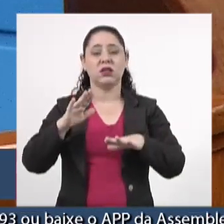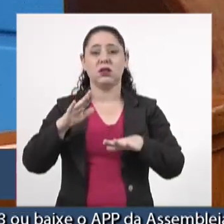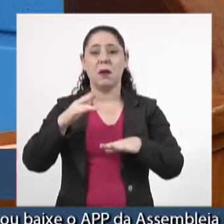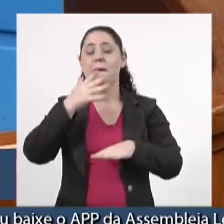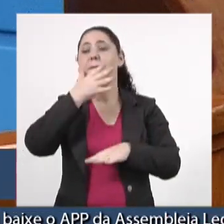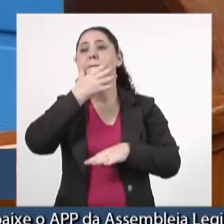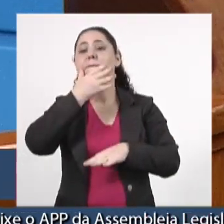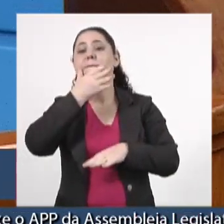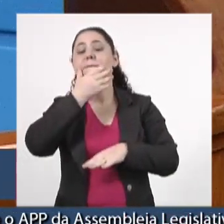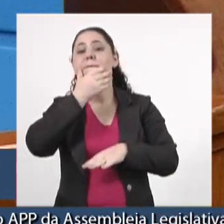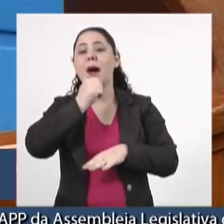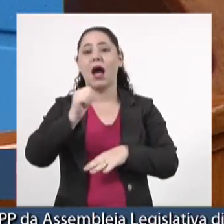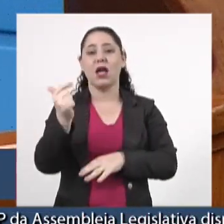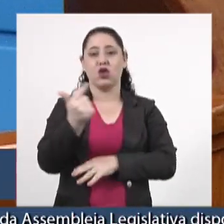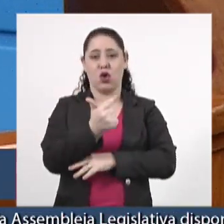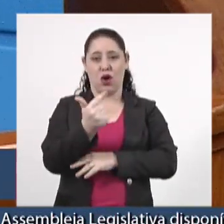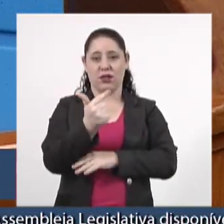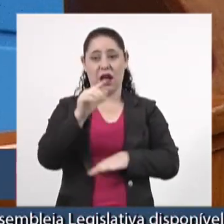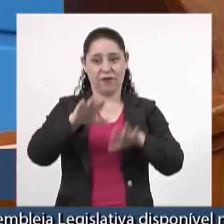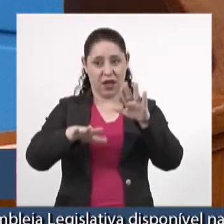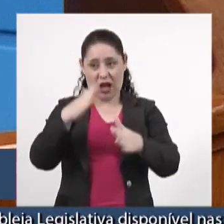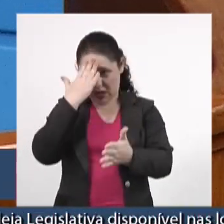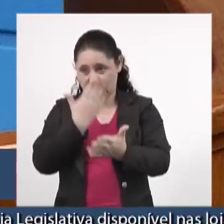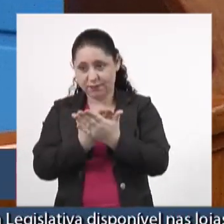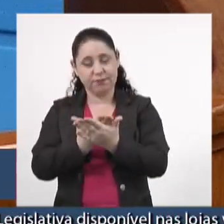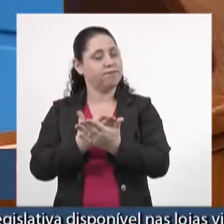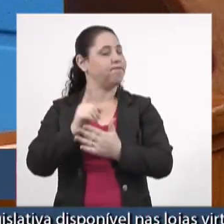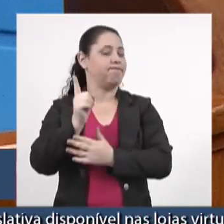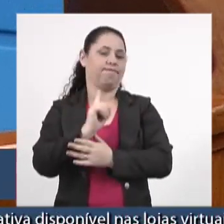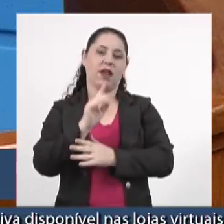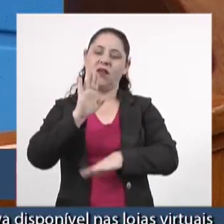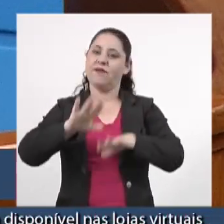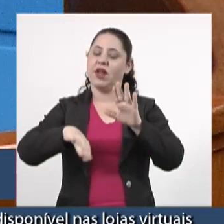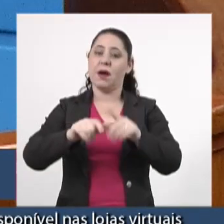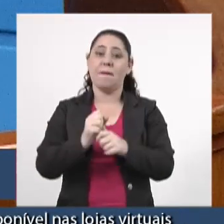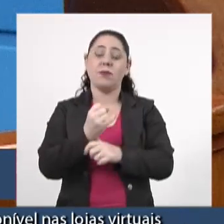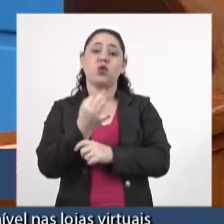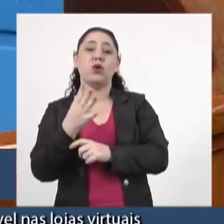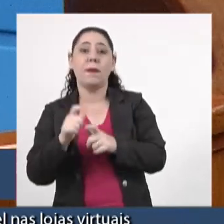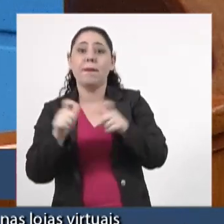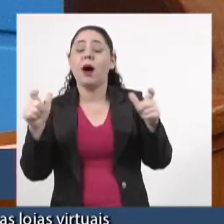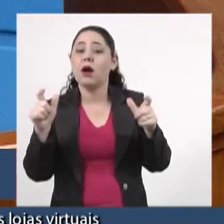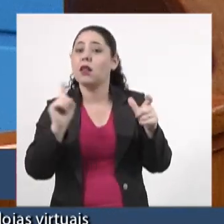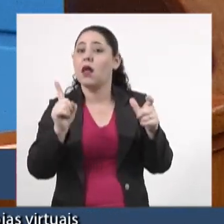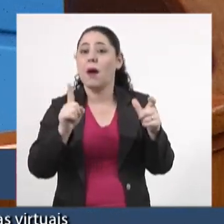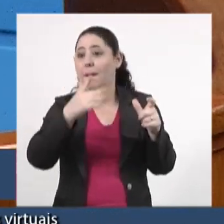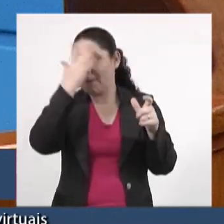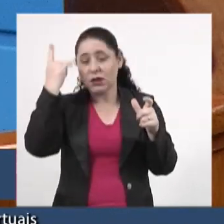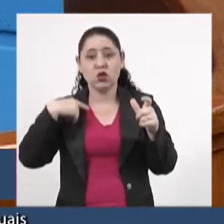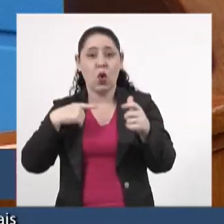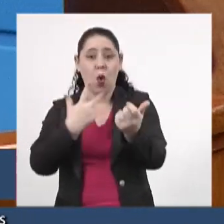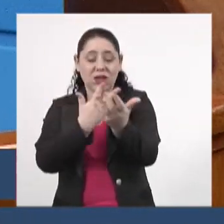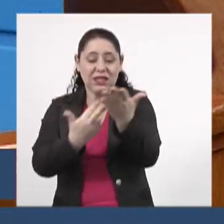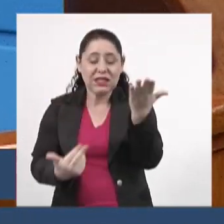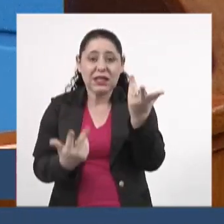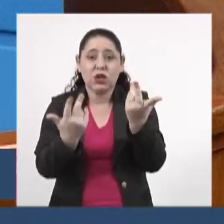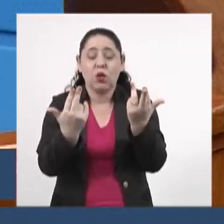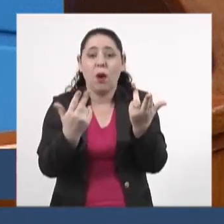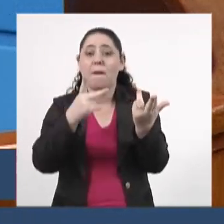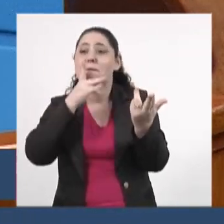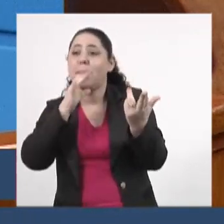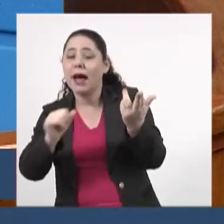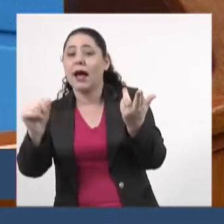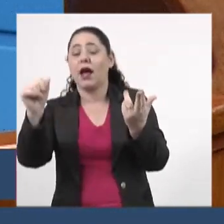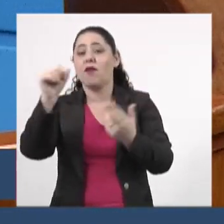padrastos, né, que a gente acredita que são eles, mas não são. Não são a maioria, né? A maioria são pessoas do mesmo sangue da criança, que cometem esse tipo